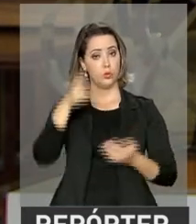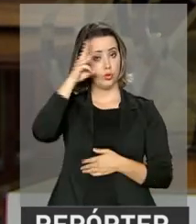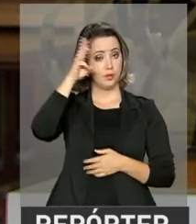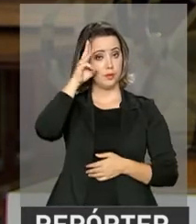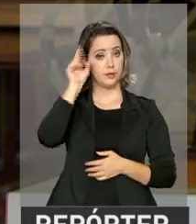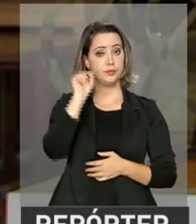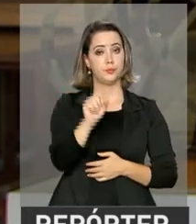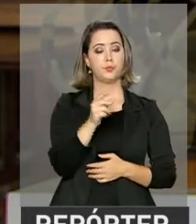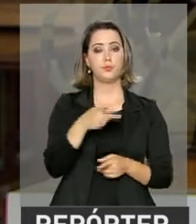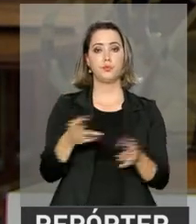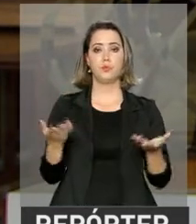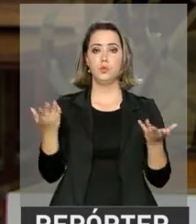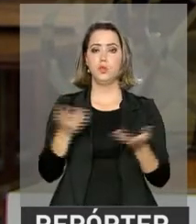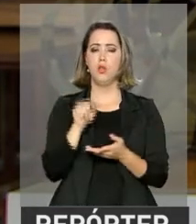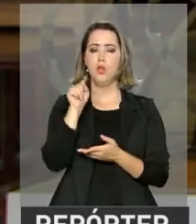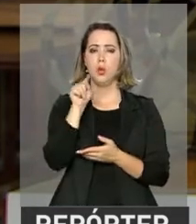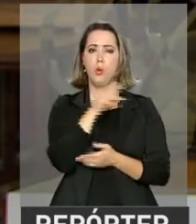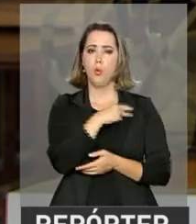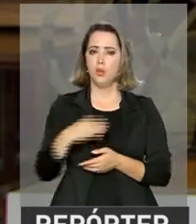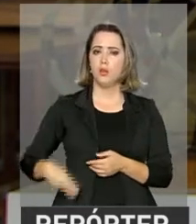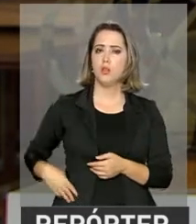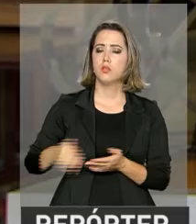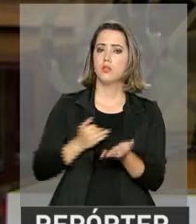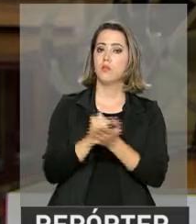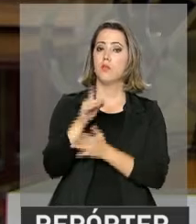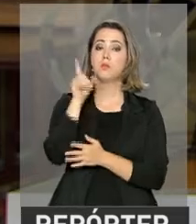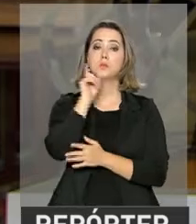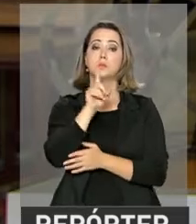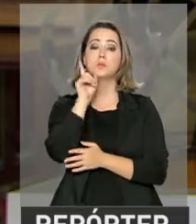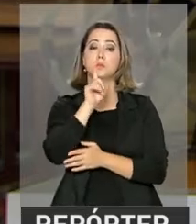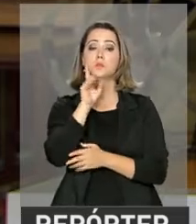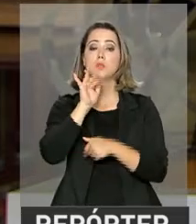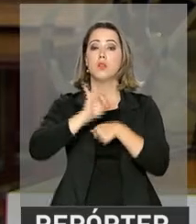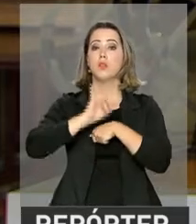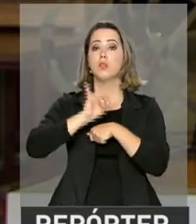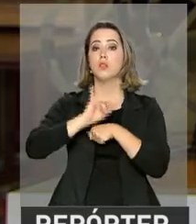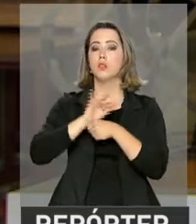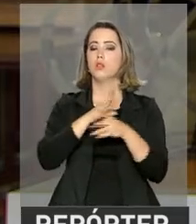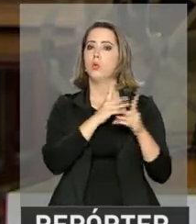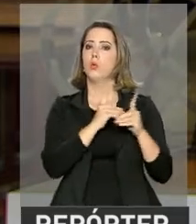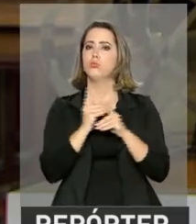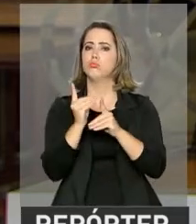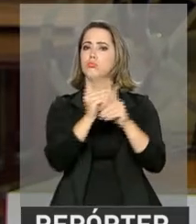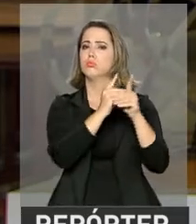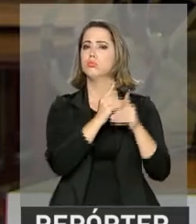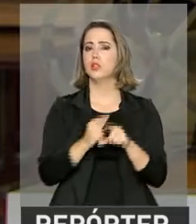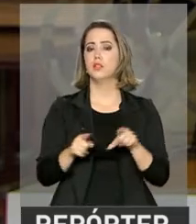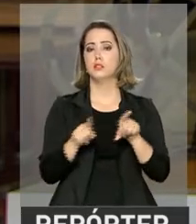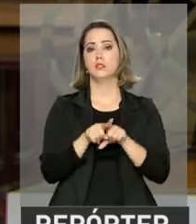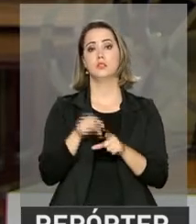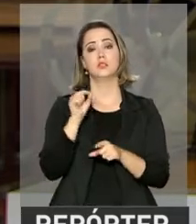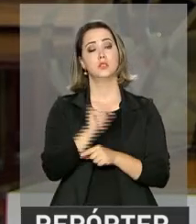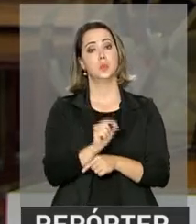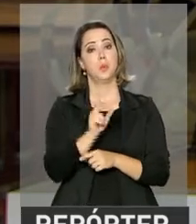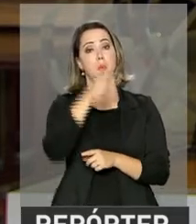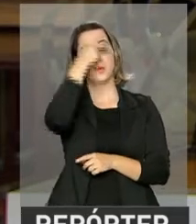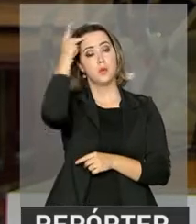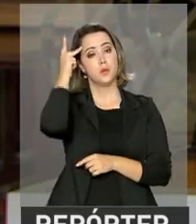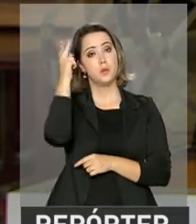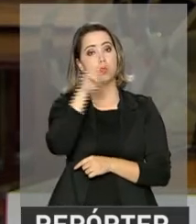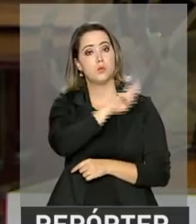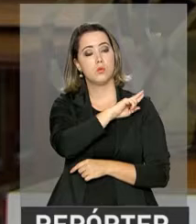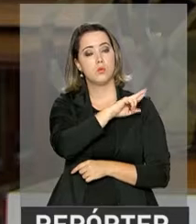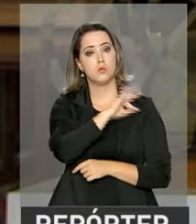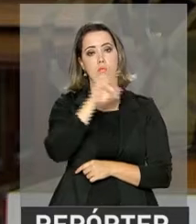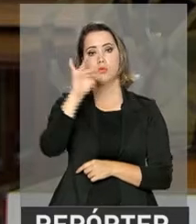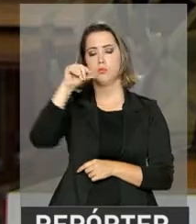Henrique Meirelles, segue para Washington, capital dos Estados Unidos, para uma série de encontros, entre eles com representantes do Fundo